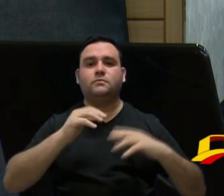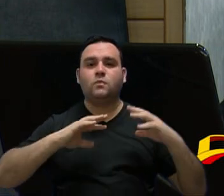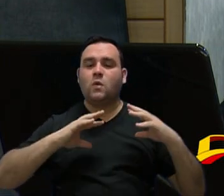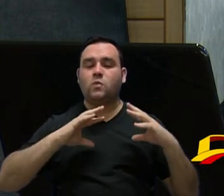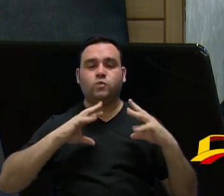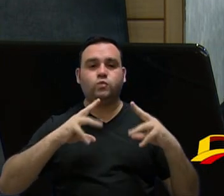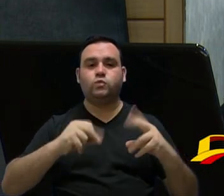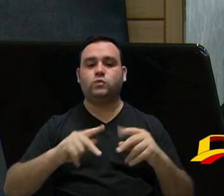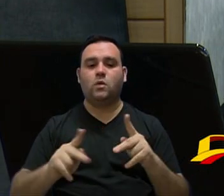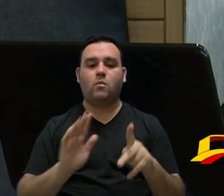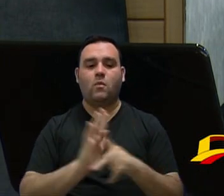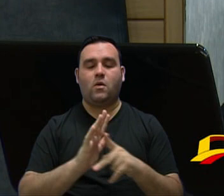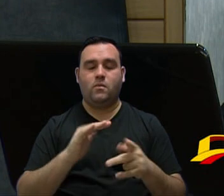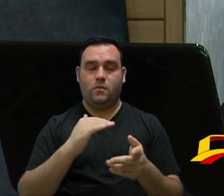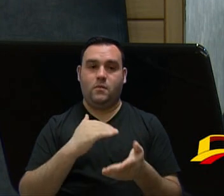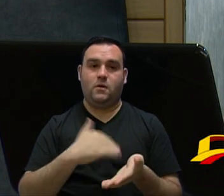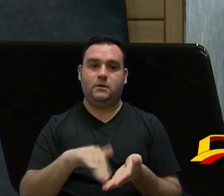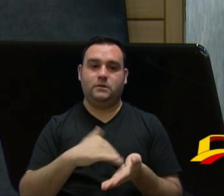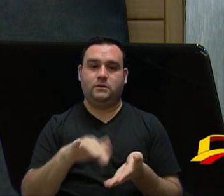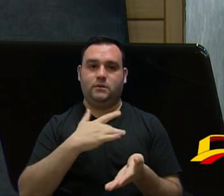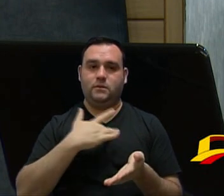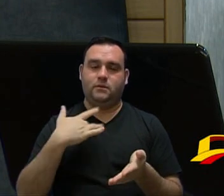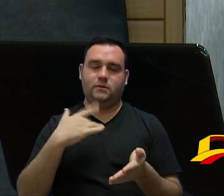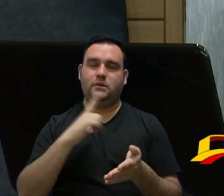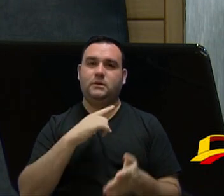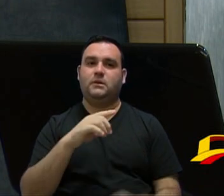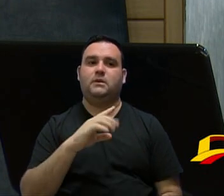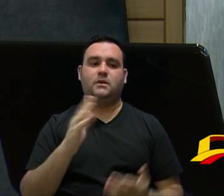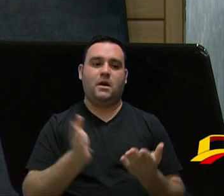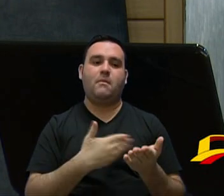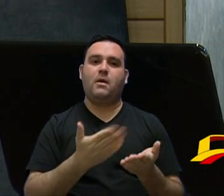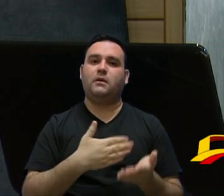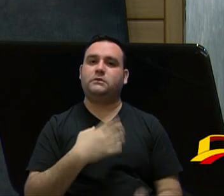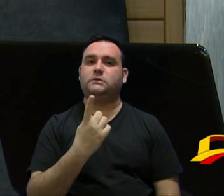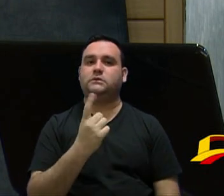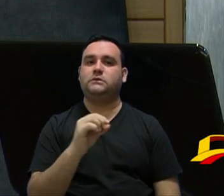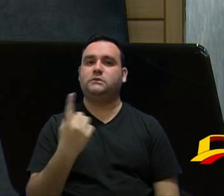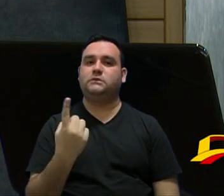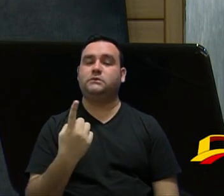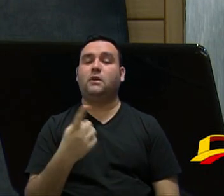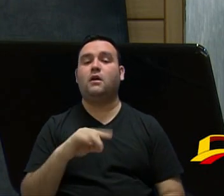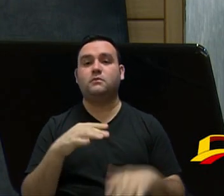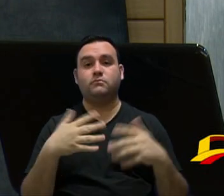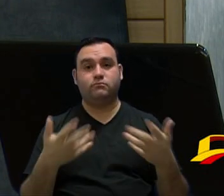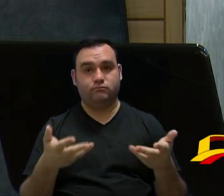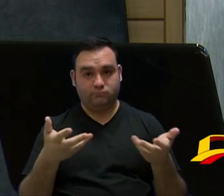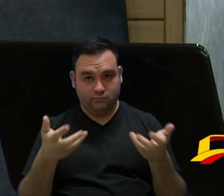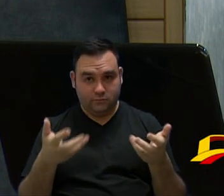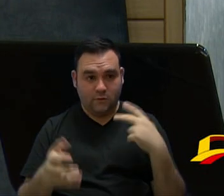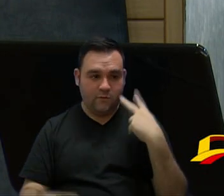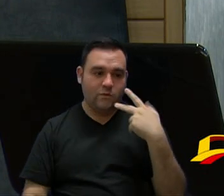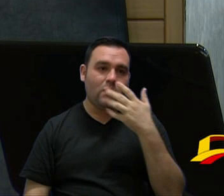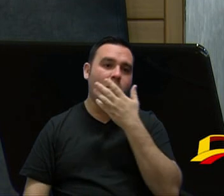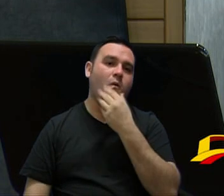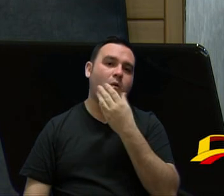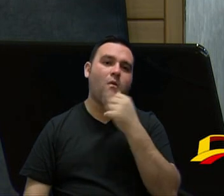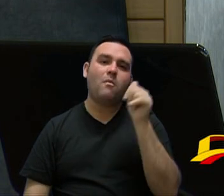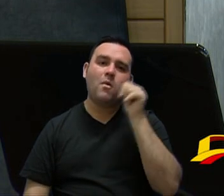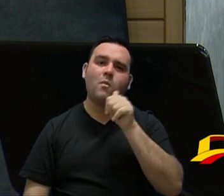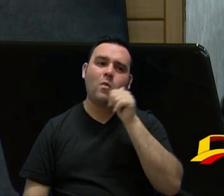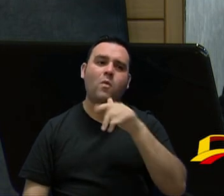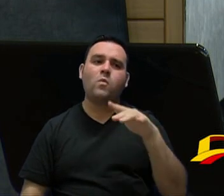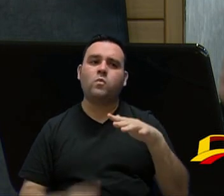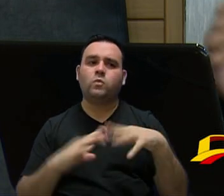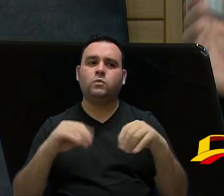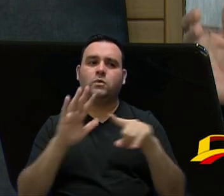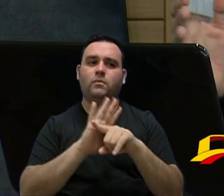da secretaria da saúde o primeiro quadrimestre com 101 páginas então eu gostaria que os vereadores vereadores que quisesse